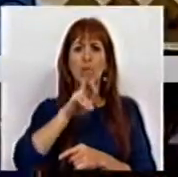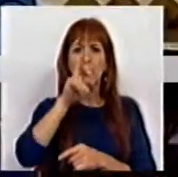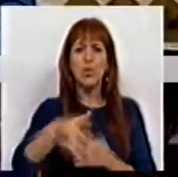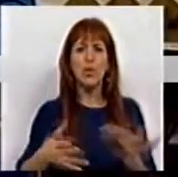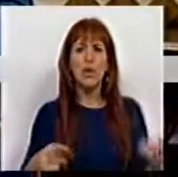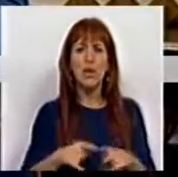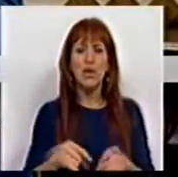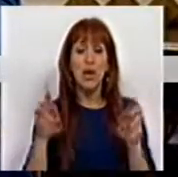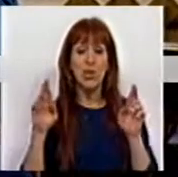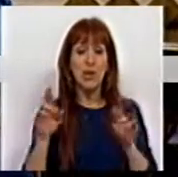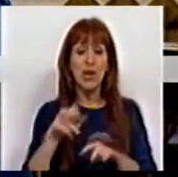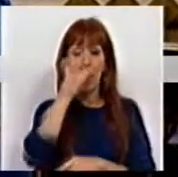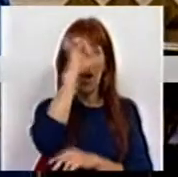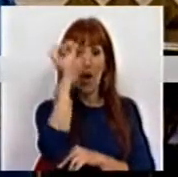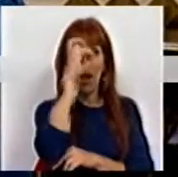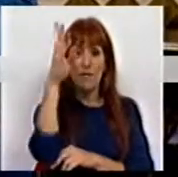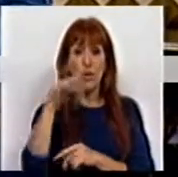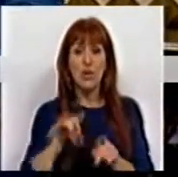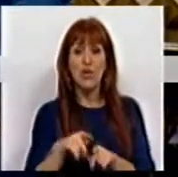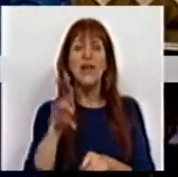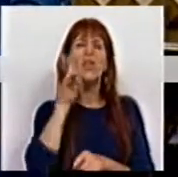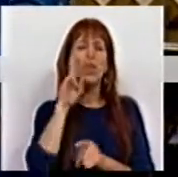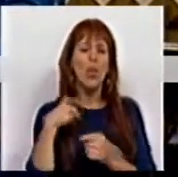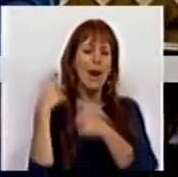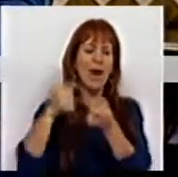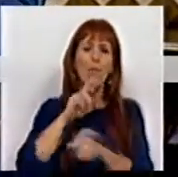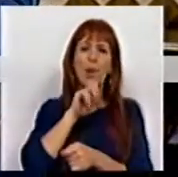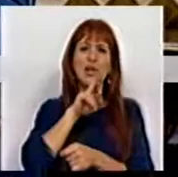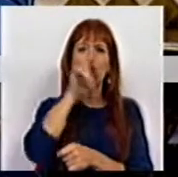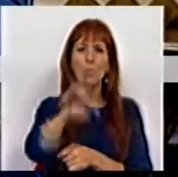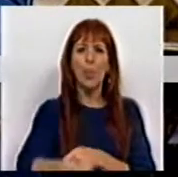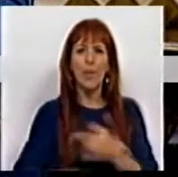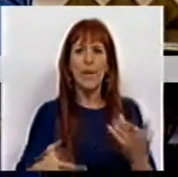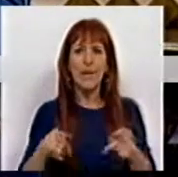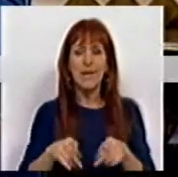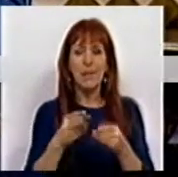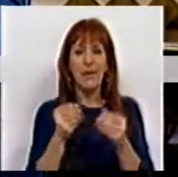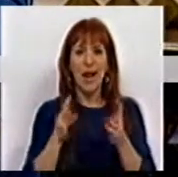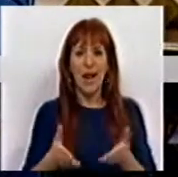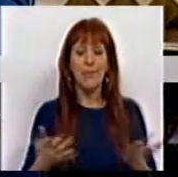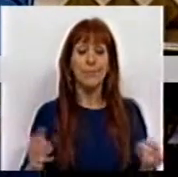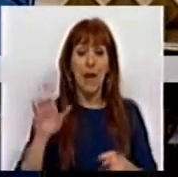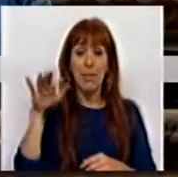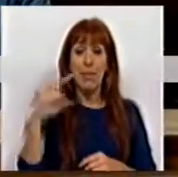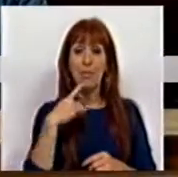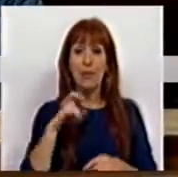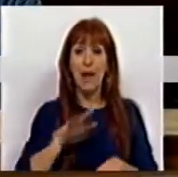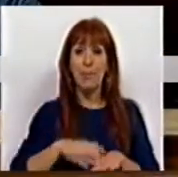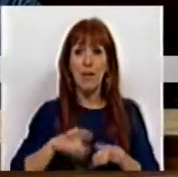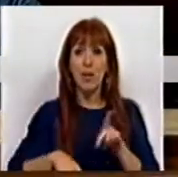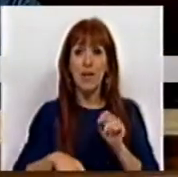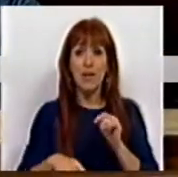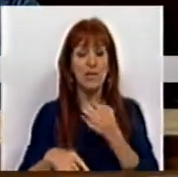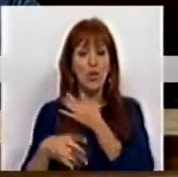responder. Eu espero que as florestas, a agricultura possa responder a estas matérias. E a primeira questão tem a ver